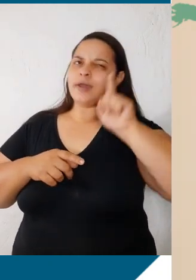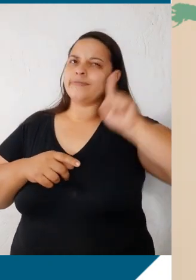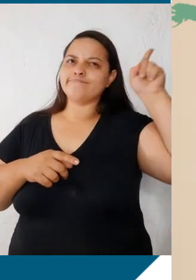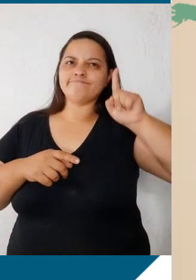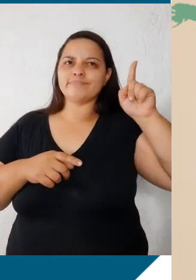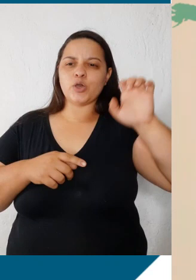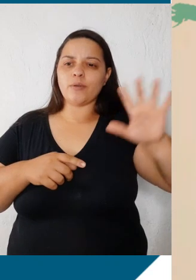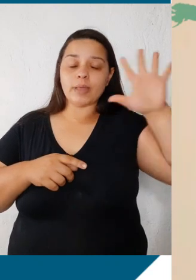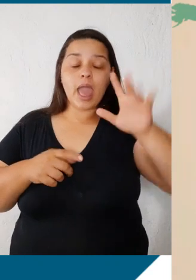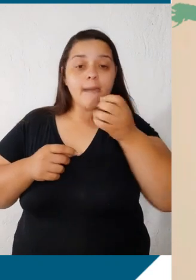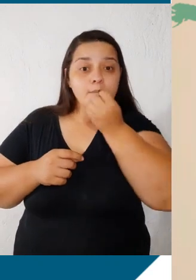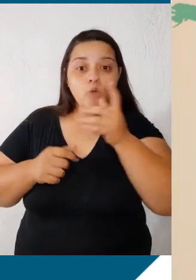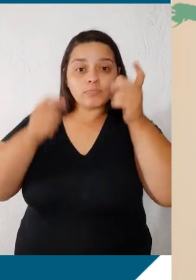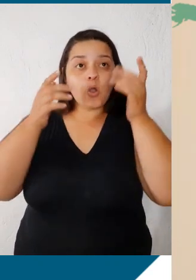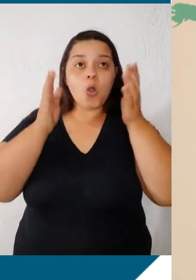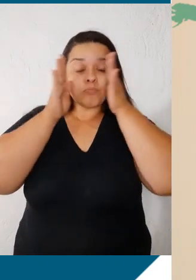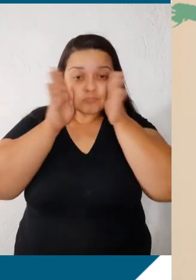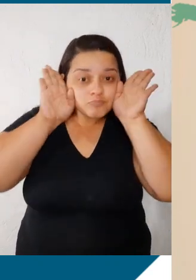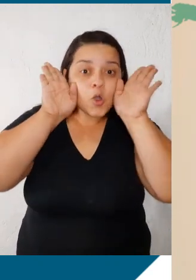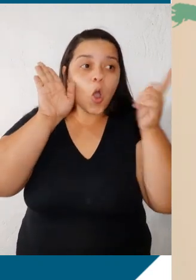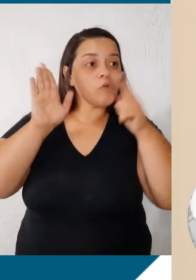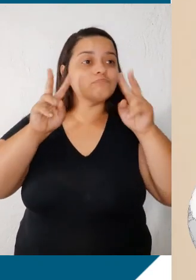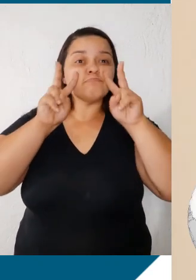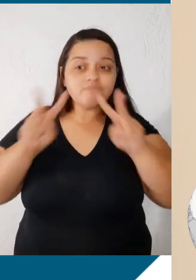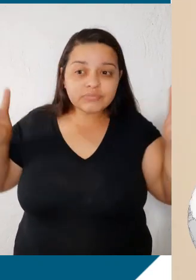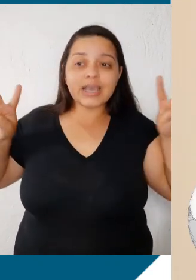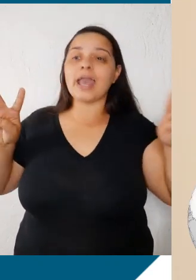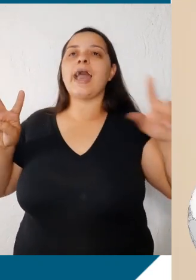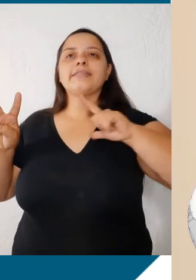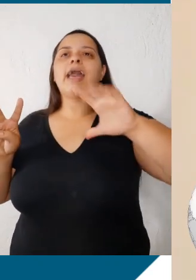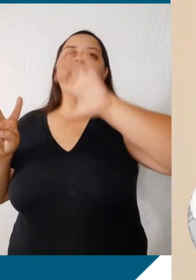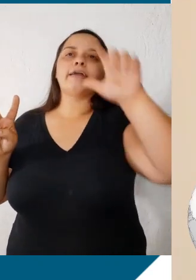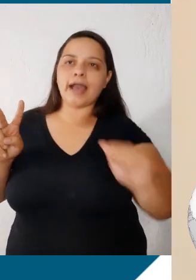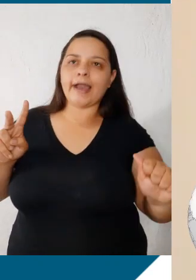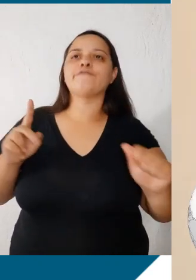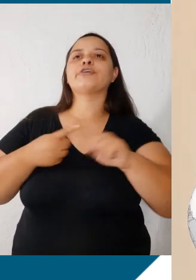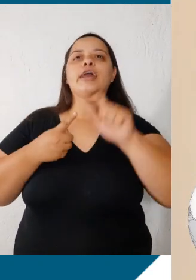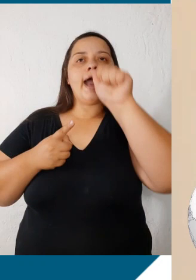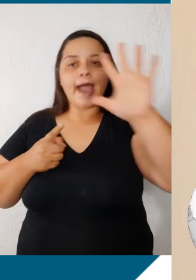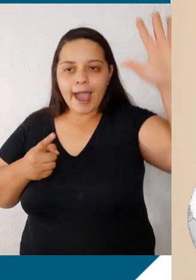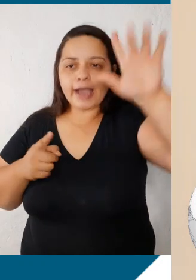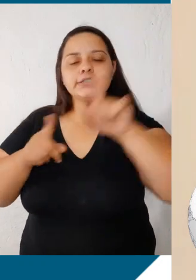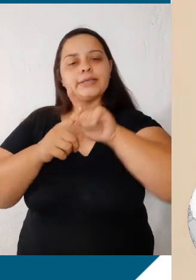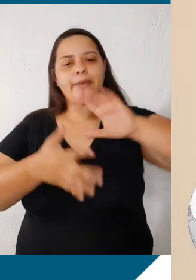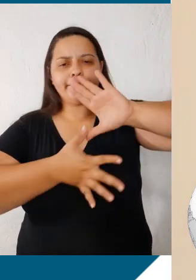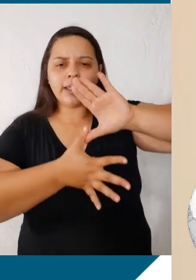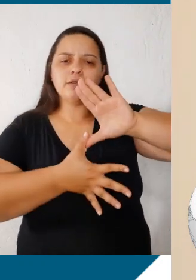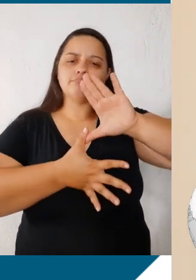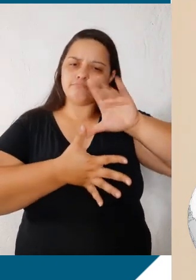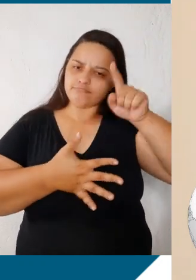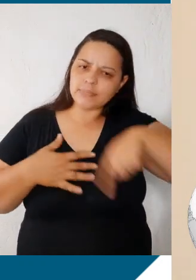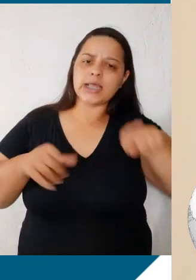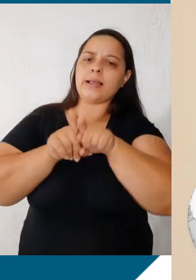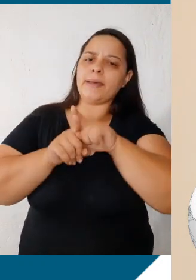preciso ampliar o nosso conhecimento sobre os povos dos continentes africano, asiático e americano. Muitas